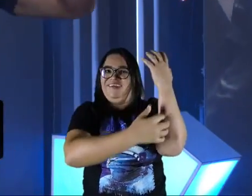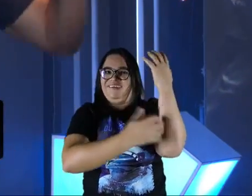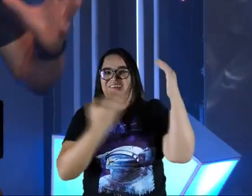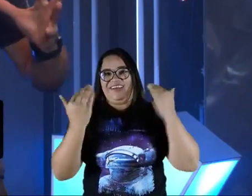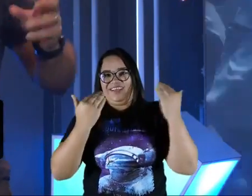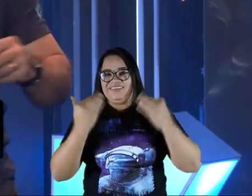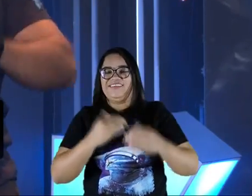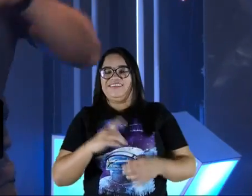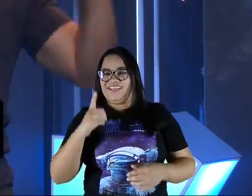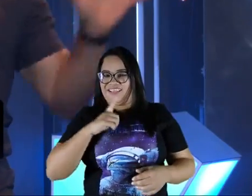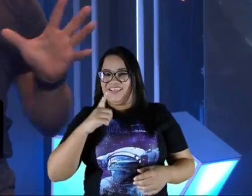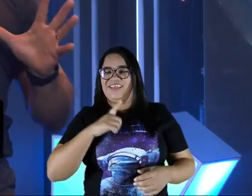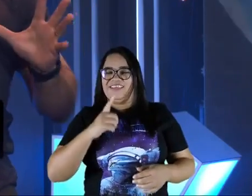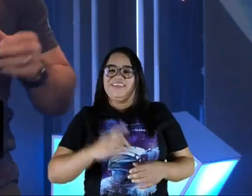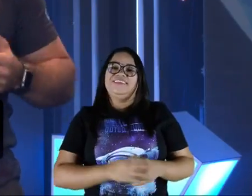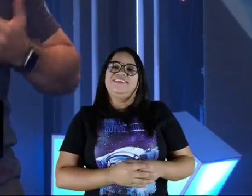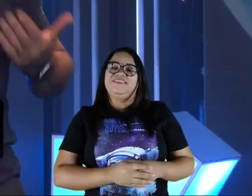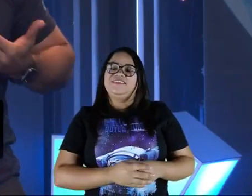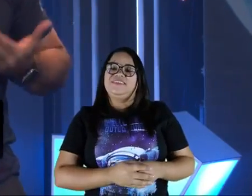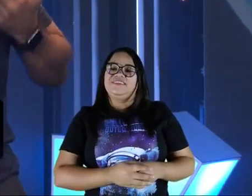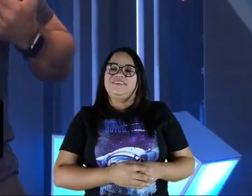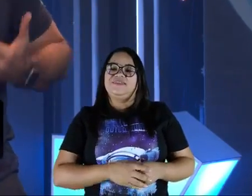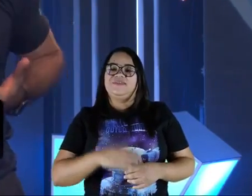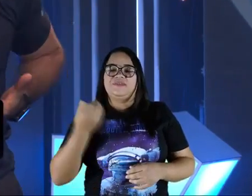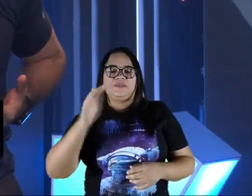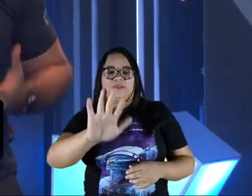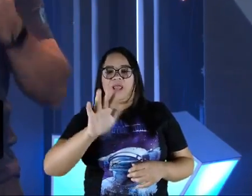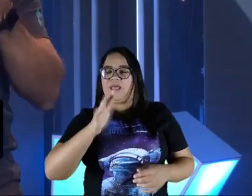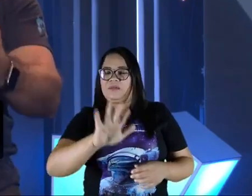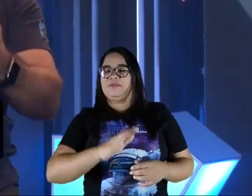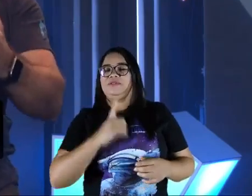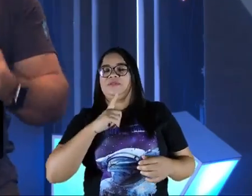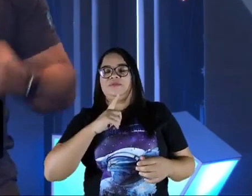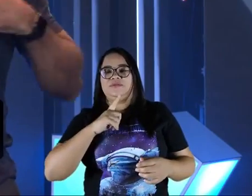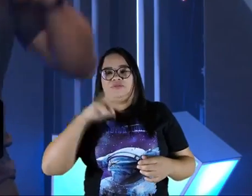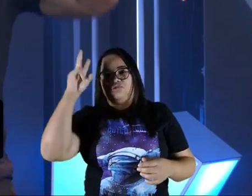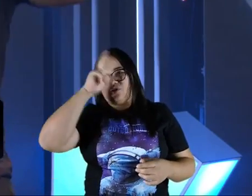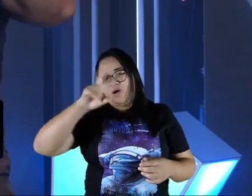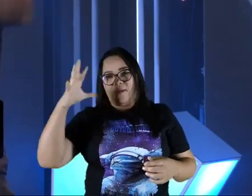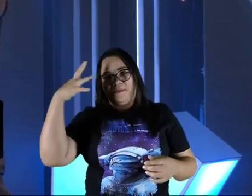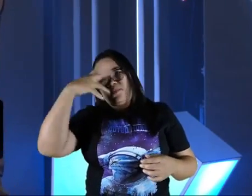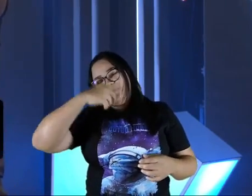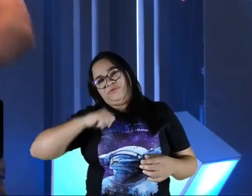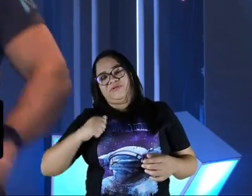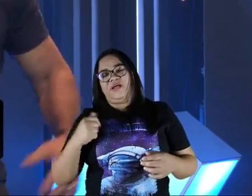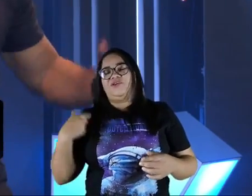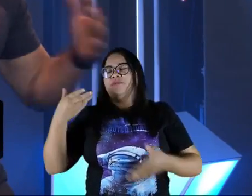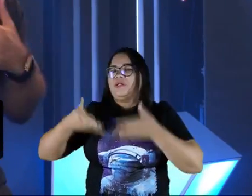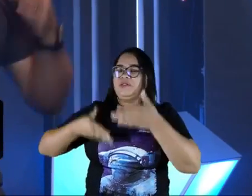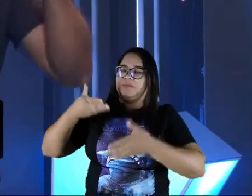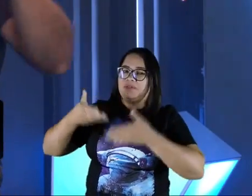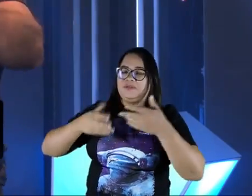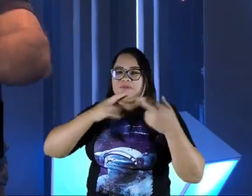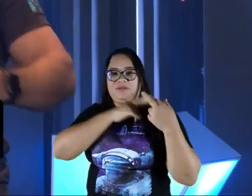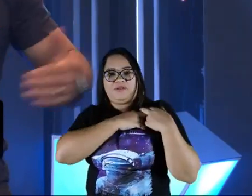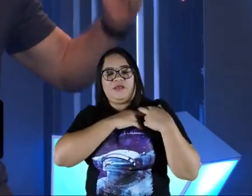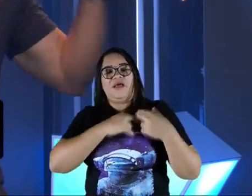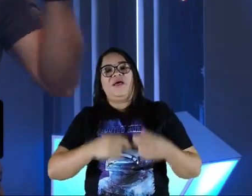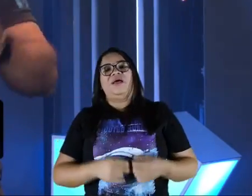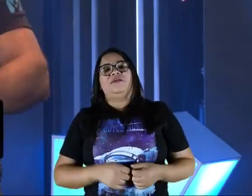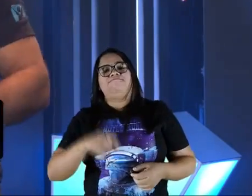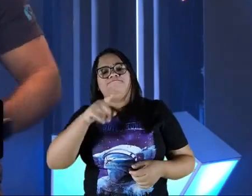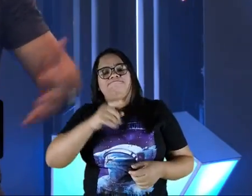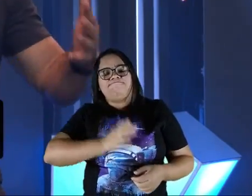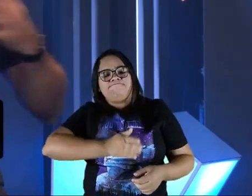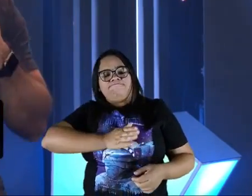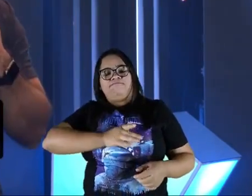É, aqui é lotado, é um fruto que não acaba mais. E cada história linda que acontece quando você se envolve na missão. Coloque seu coração,